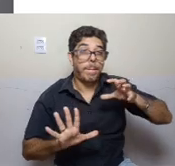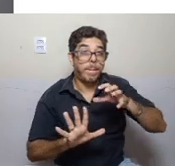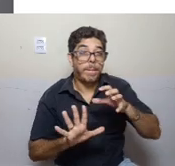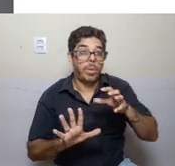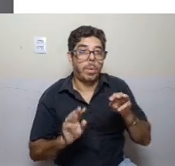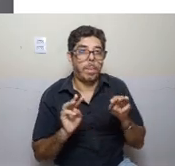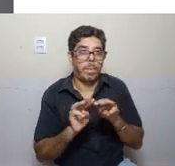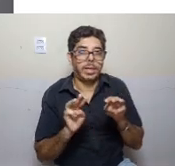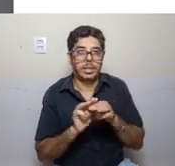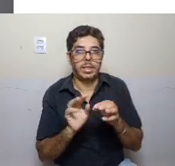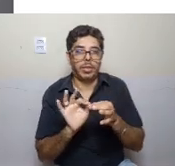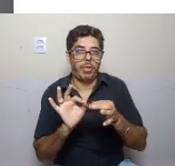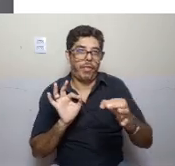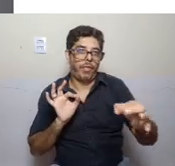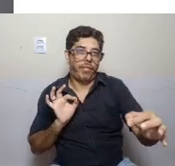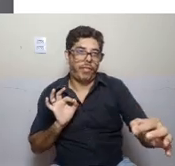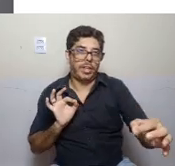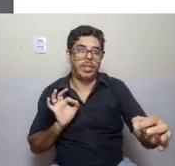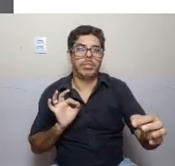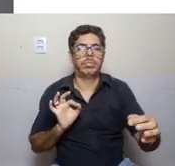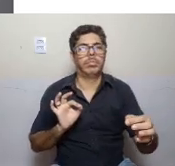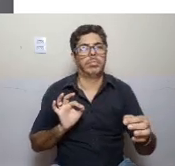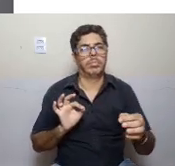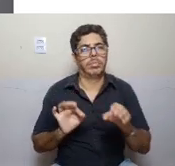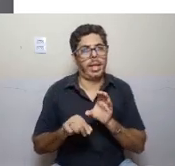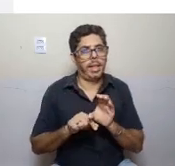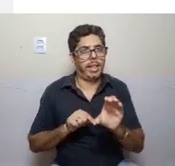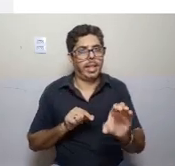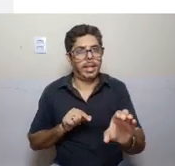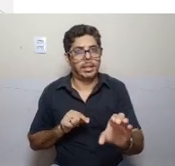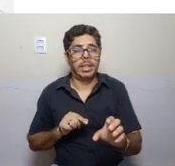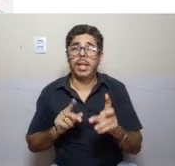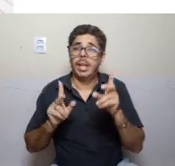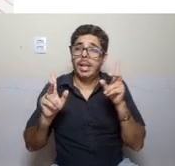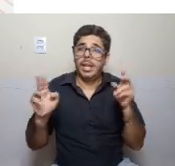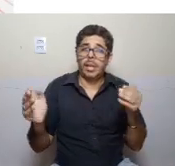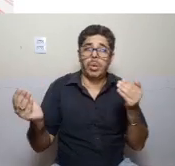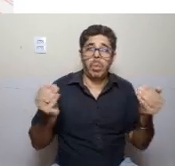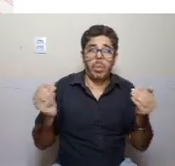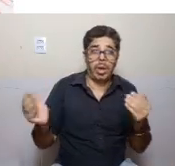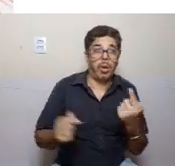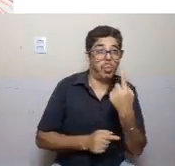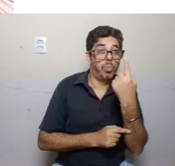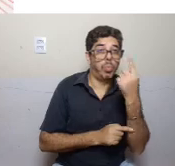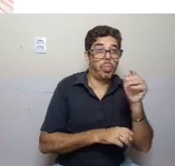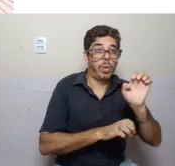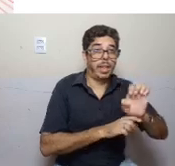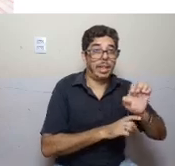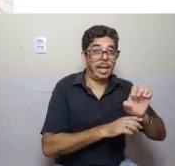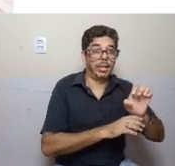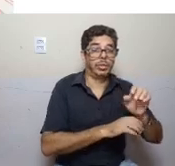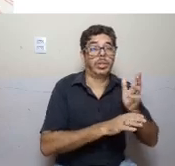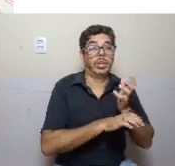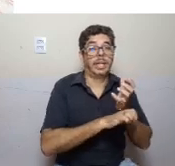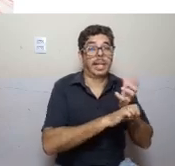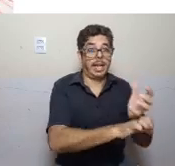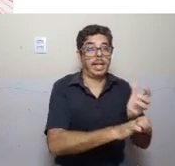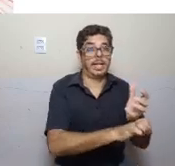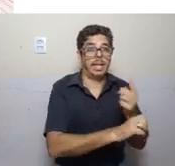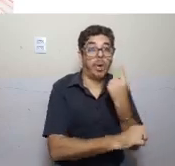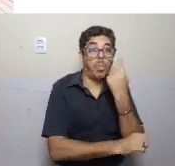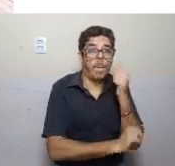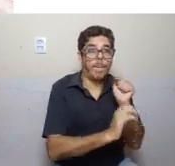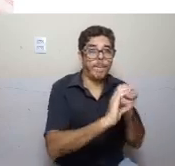O campo magnético produzido por um fio reto conduzindo carga é o análogo do campo elétrico produzido por uma carga pontual. Ambas